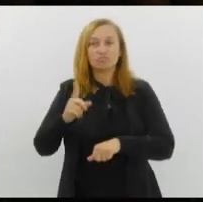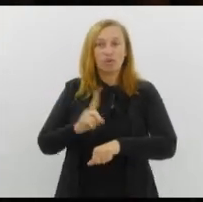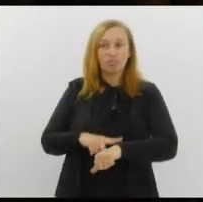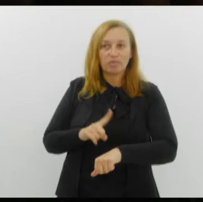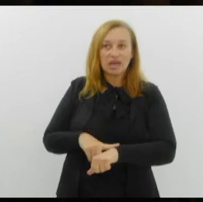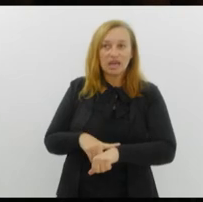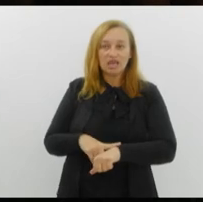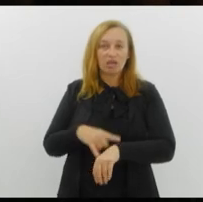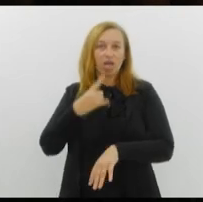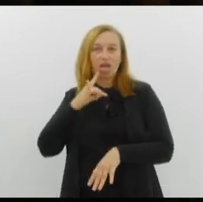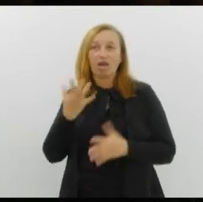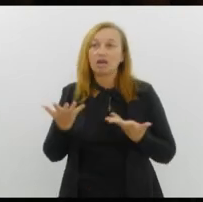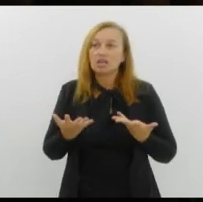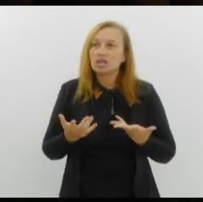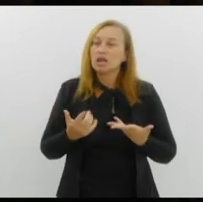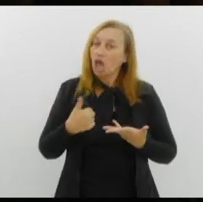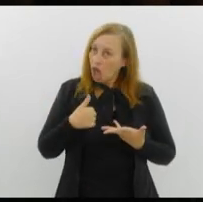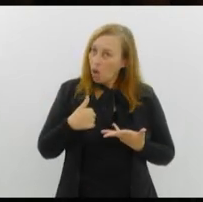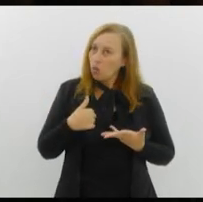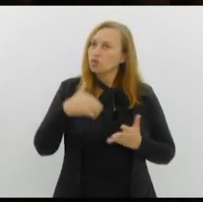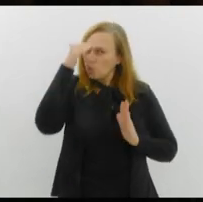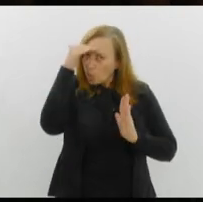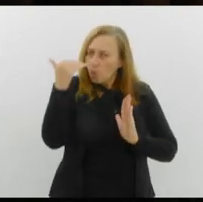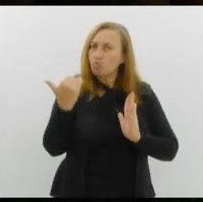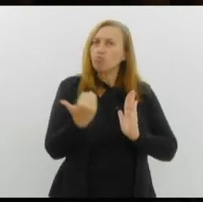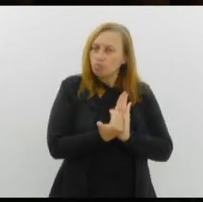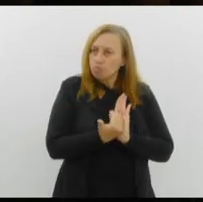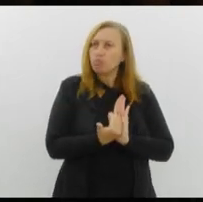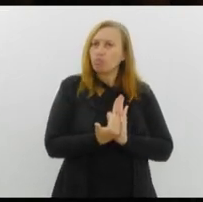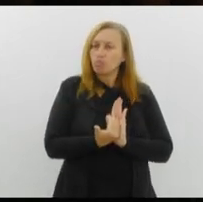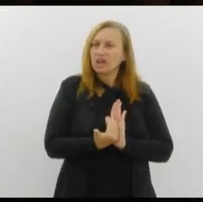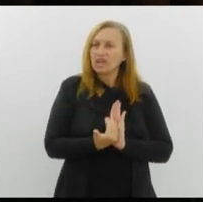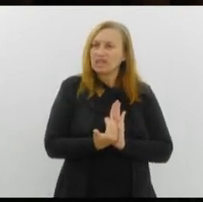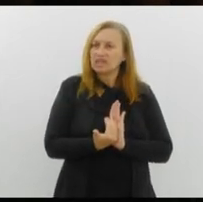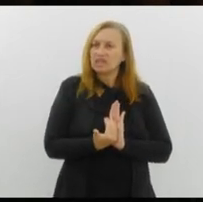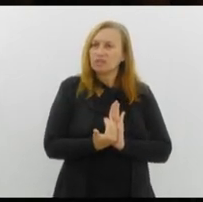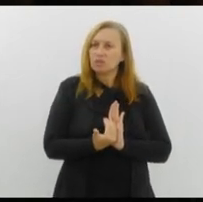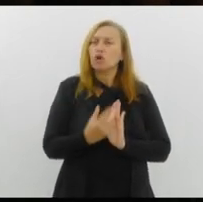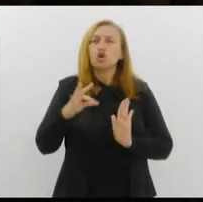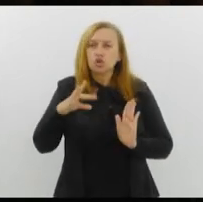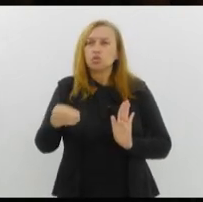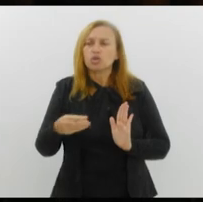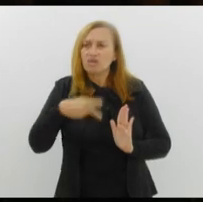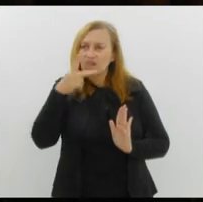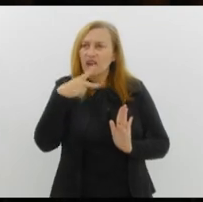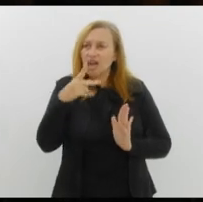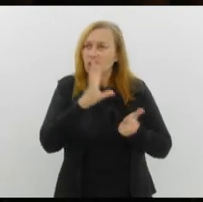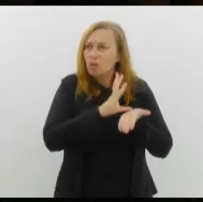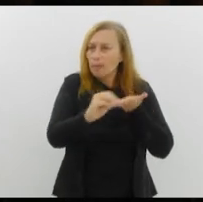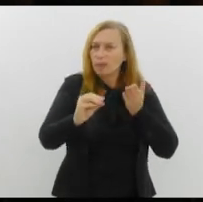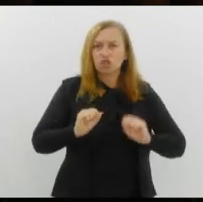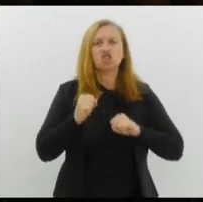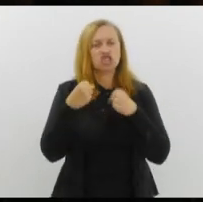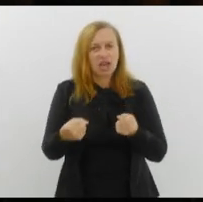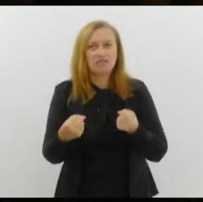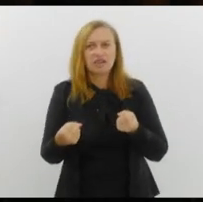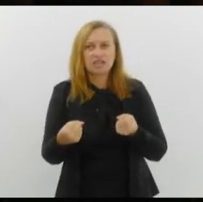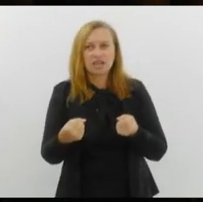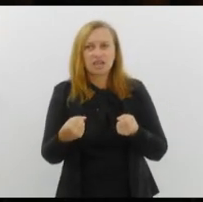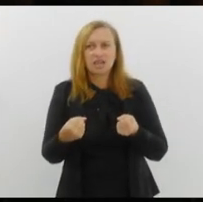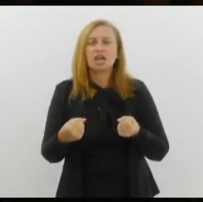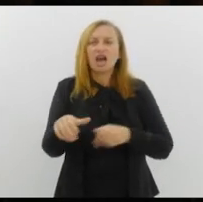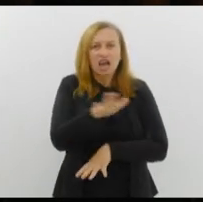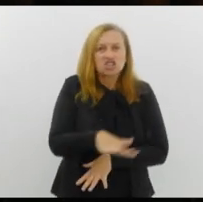estar... E dei minha palavra e cumpro a minha palavra aqui dentro desse parlamento, que são com as pautas de defender as